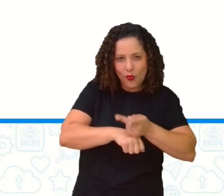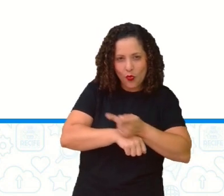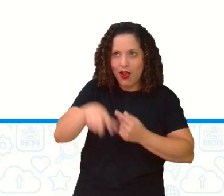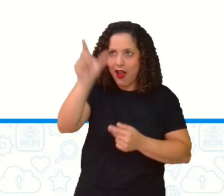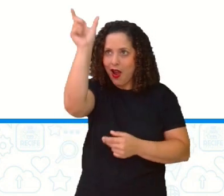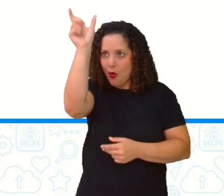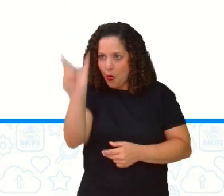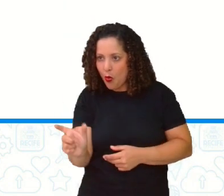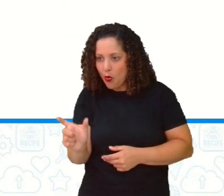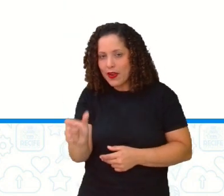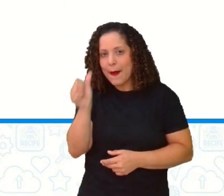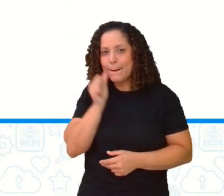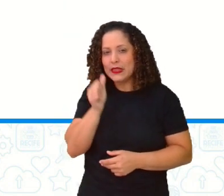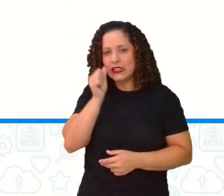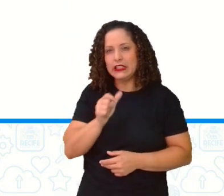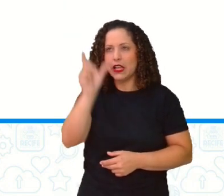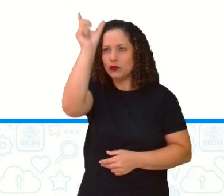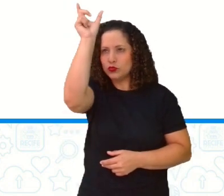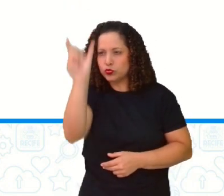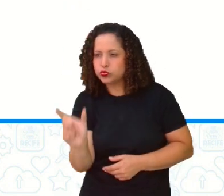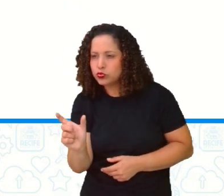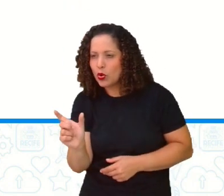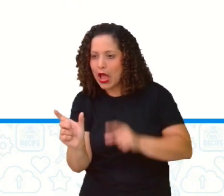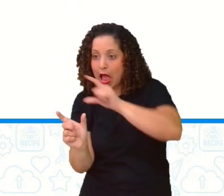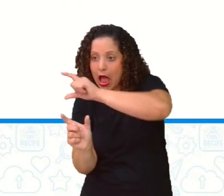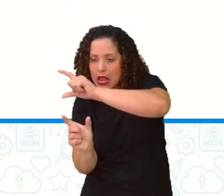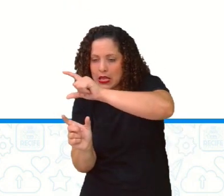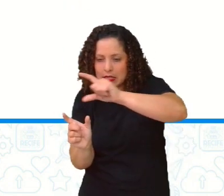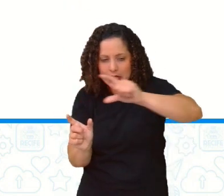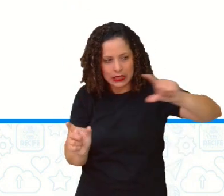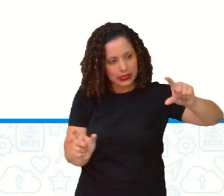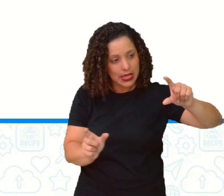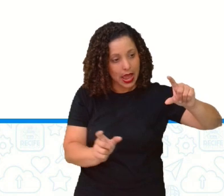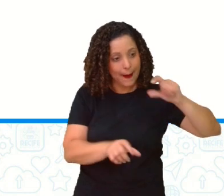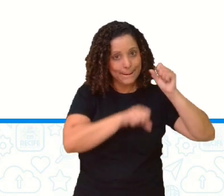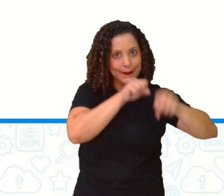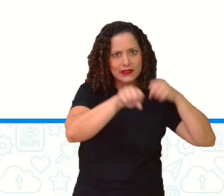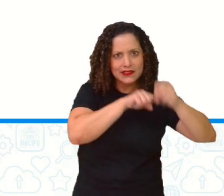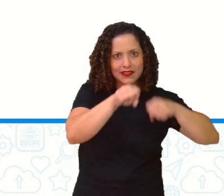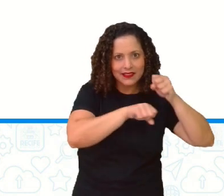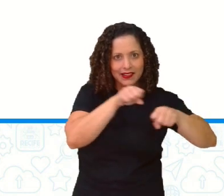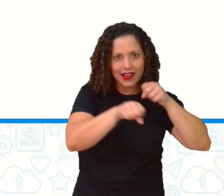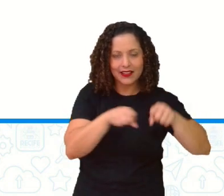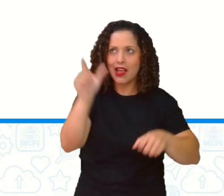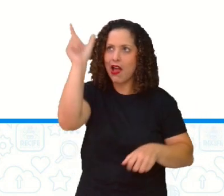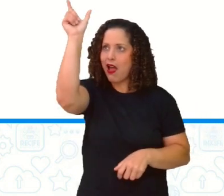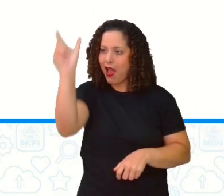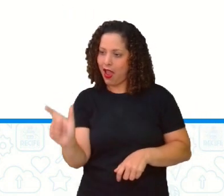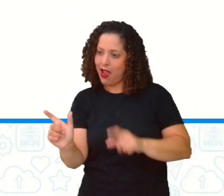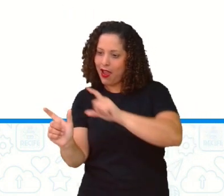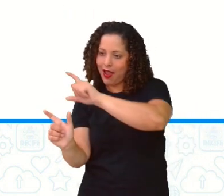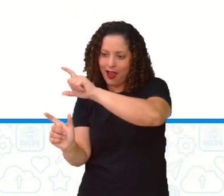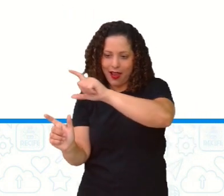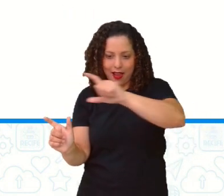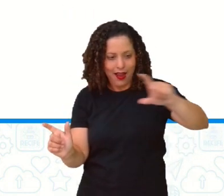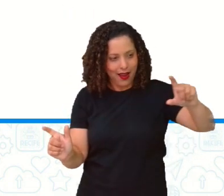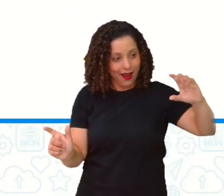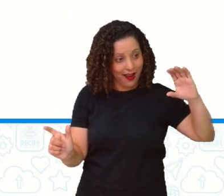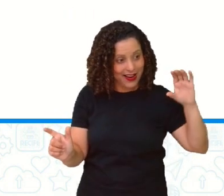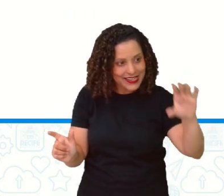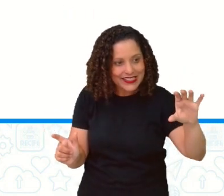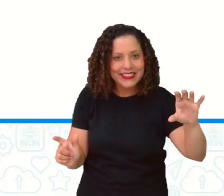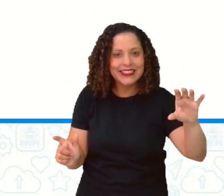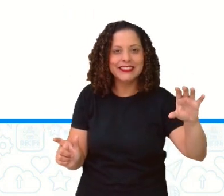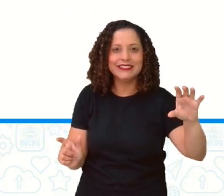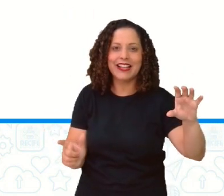meninas e você tem que procurar agora a linha da bicicleta. Meninas, e agora eu vou para a